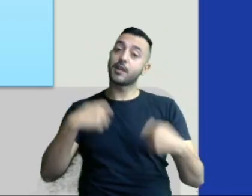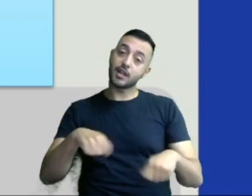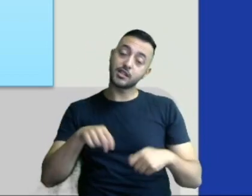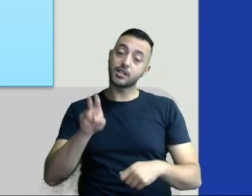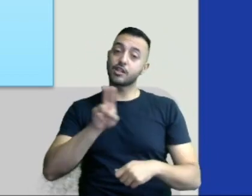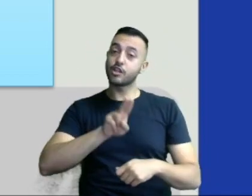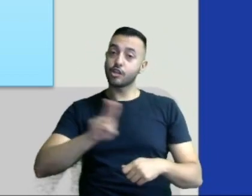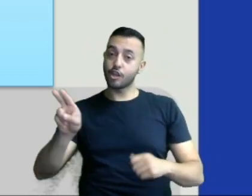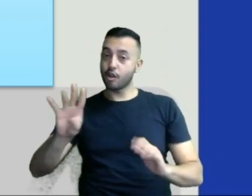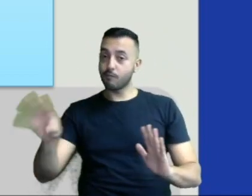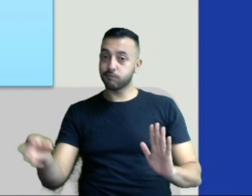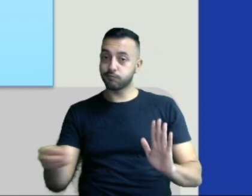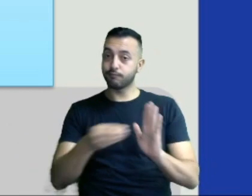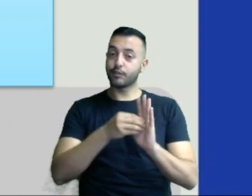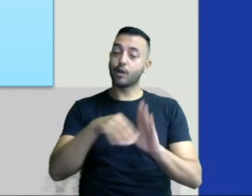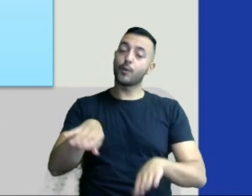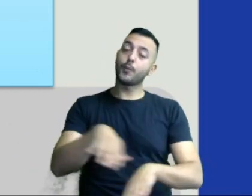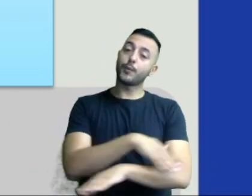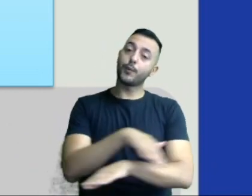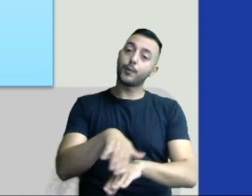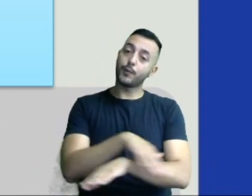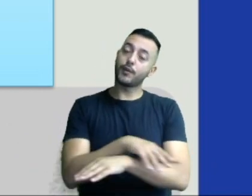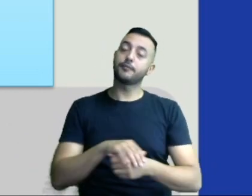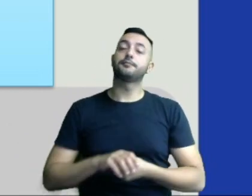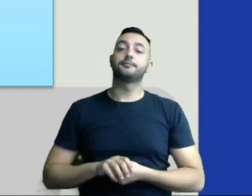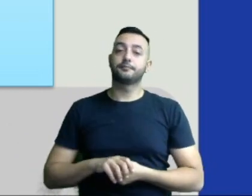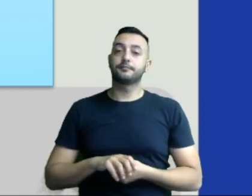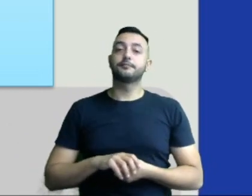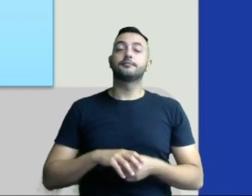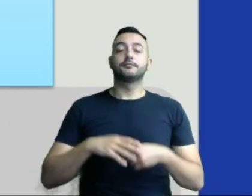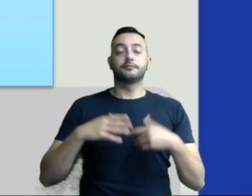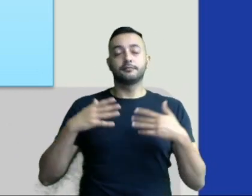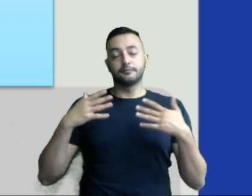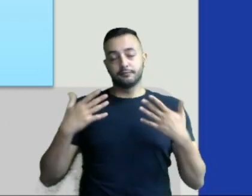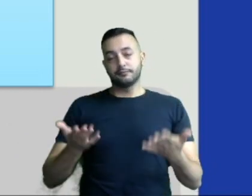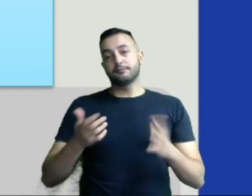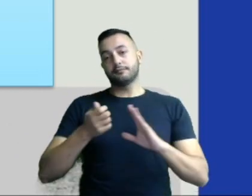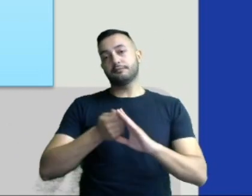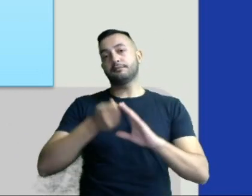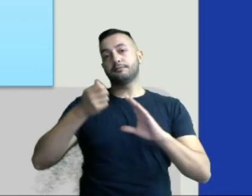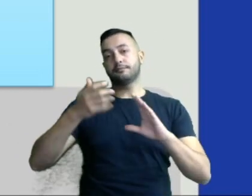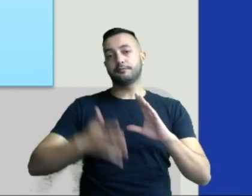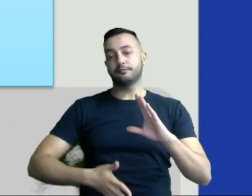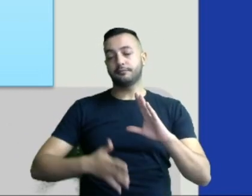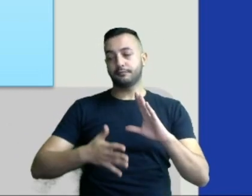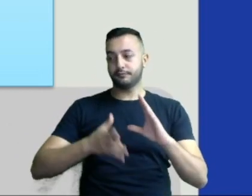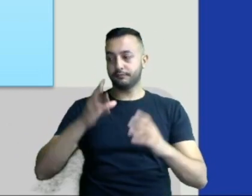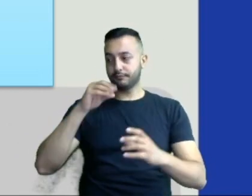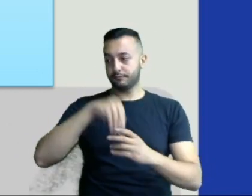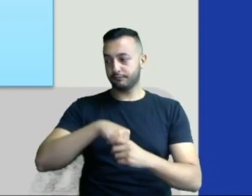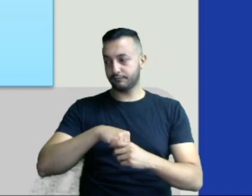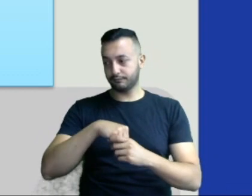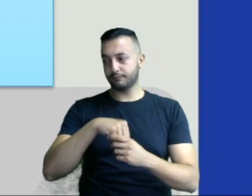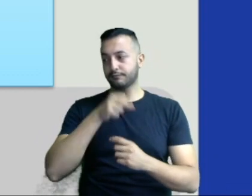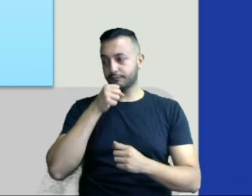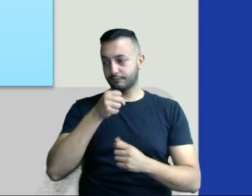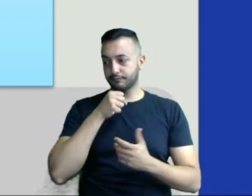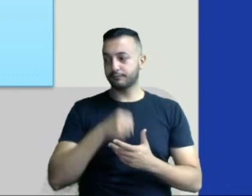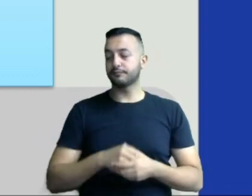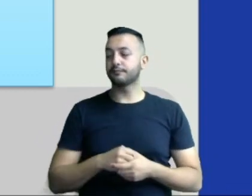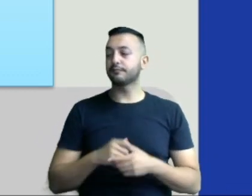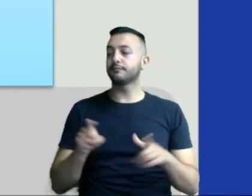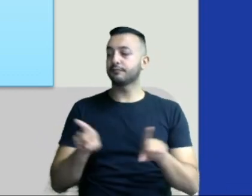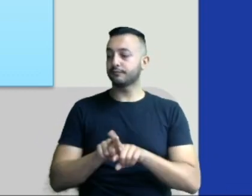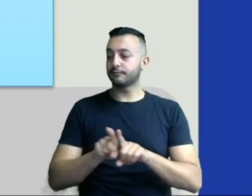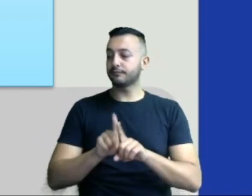nomes batizando importantes corredores. Então, a gente pôde perceber essas características dentro da reportagem.